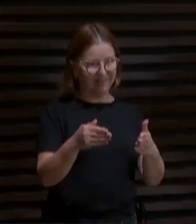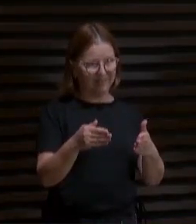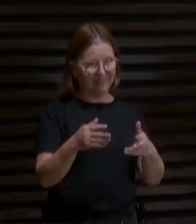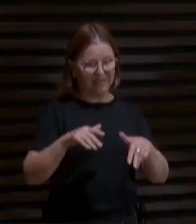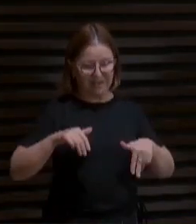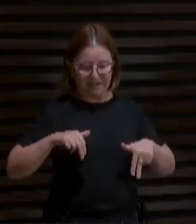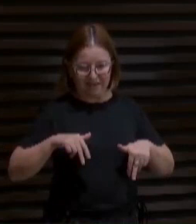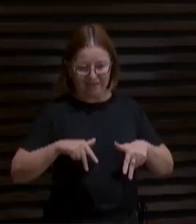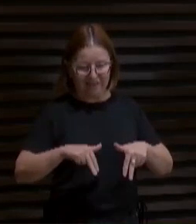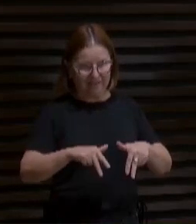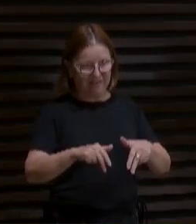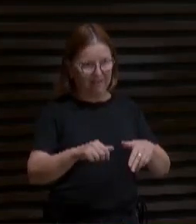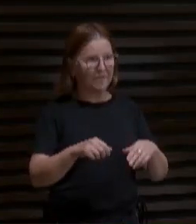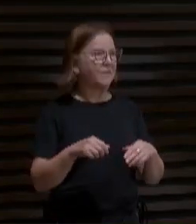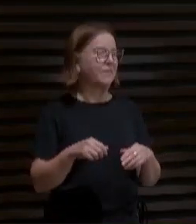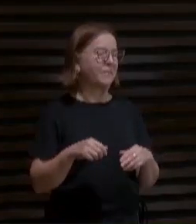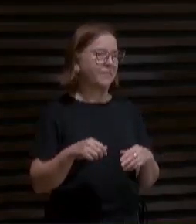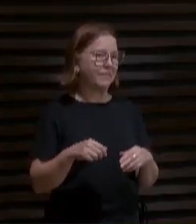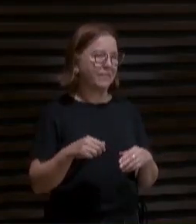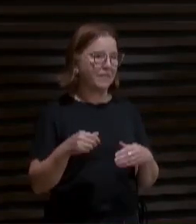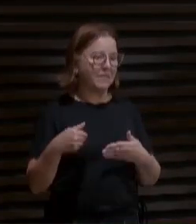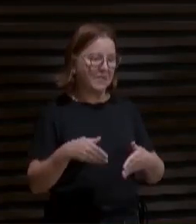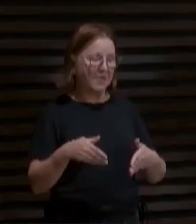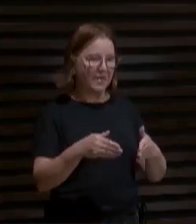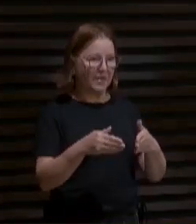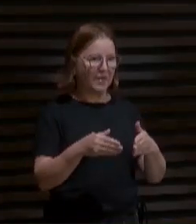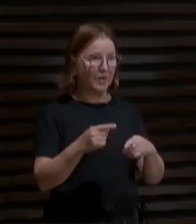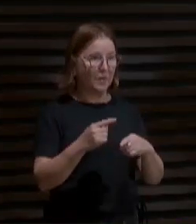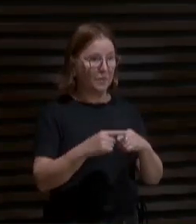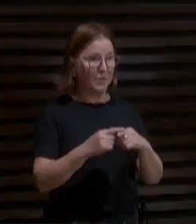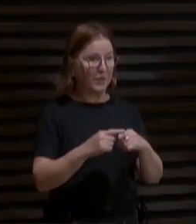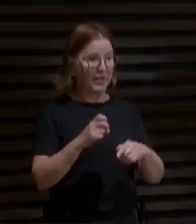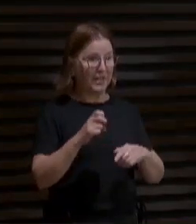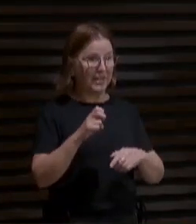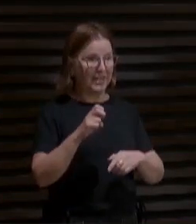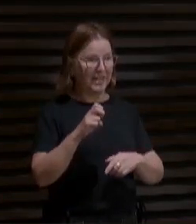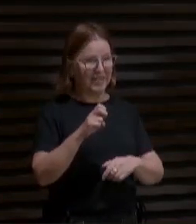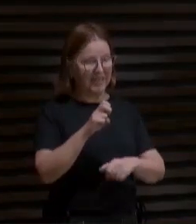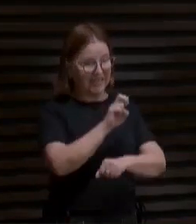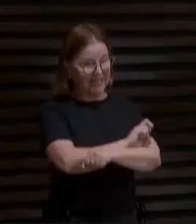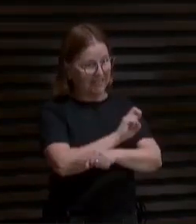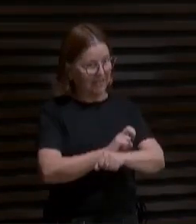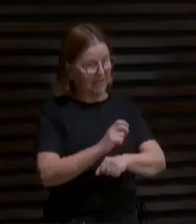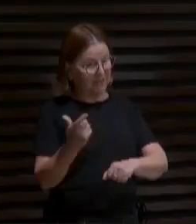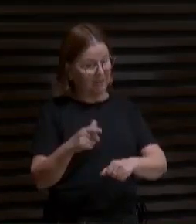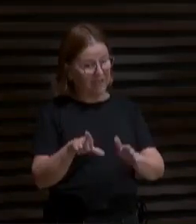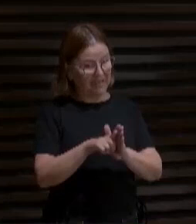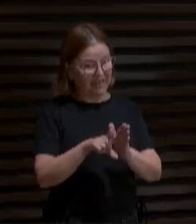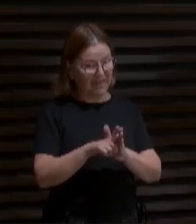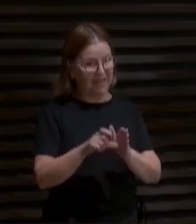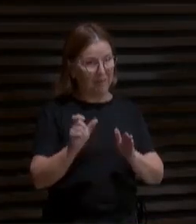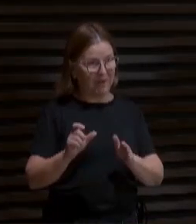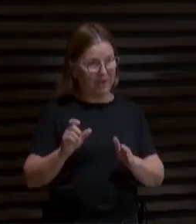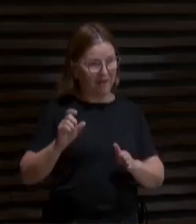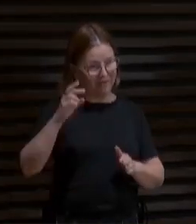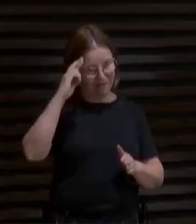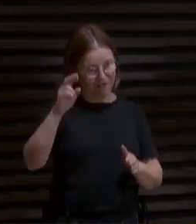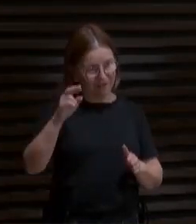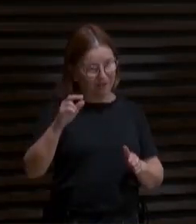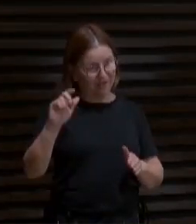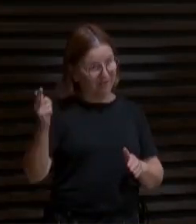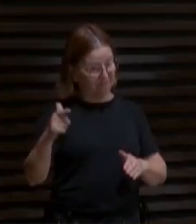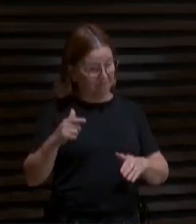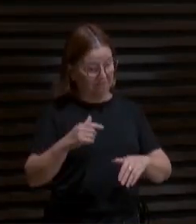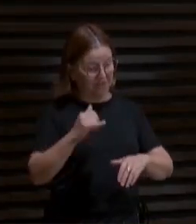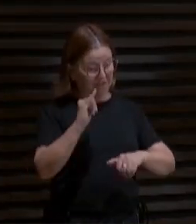pelas suas veredas, porque de Sião procederá a lei e a palavra do Senhor de Jerusalém.